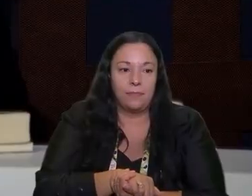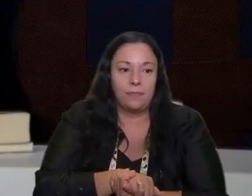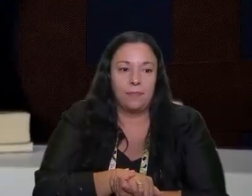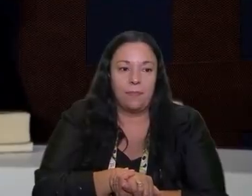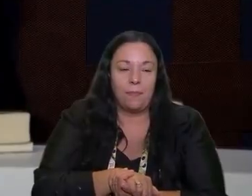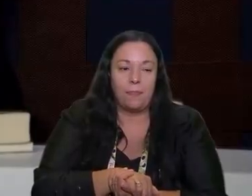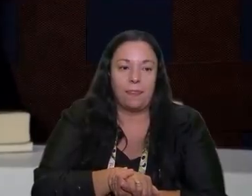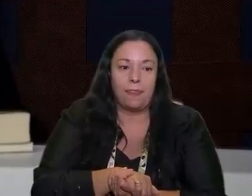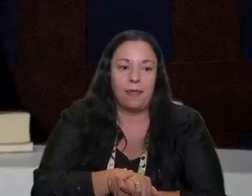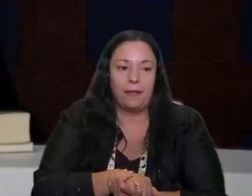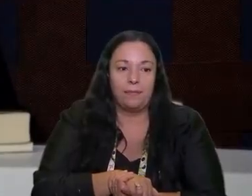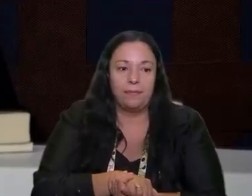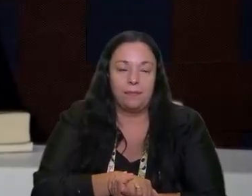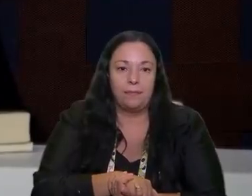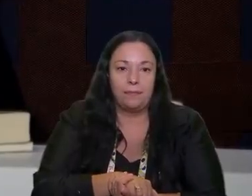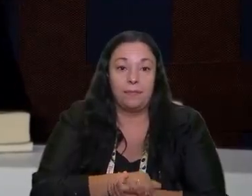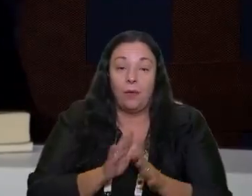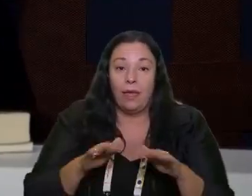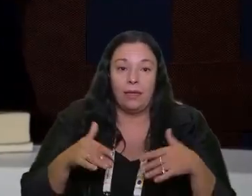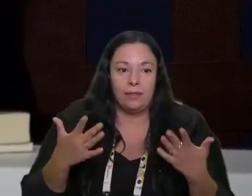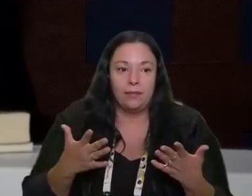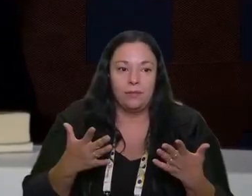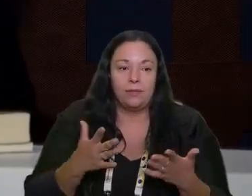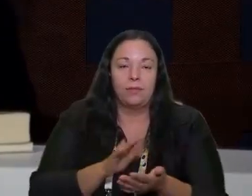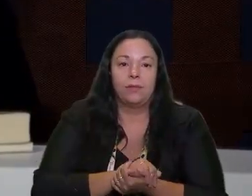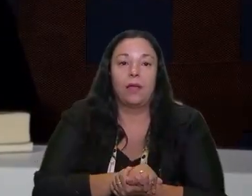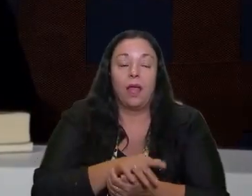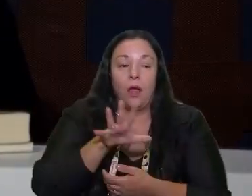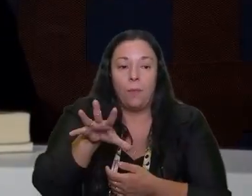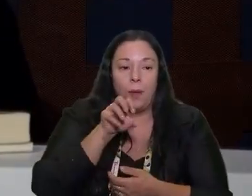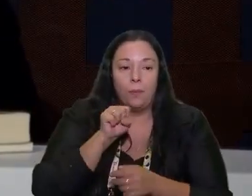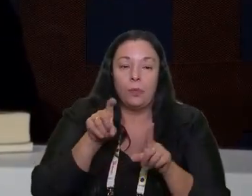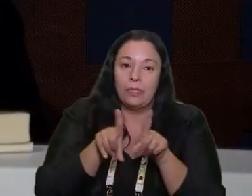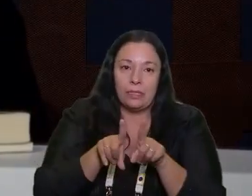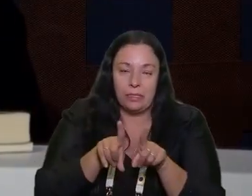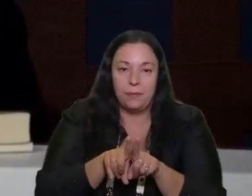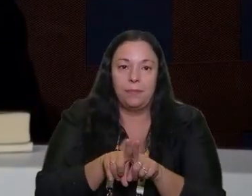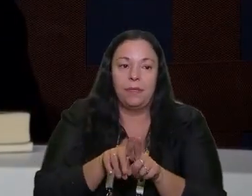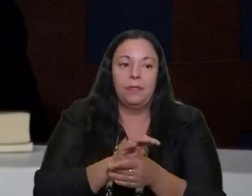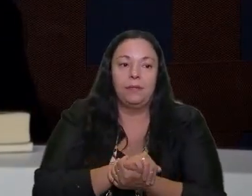tô... Então é isso, é uma busca também por